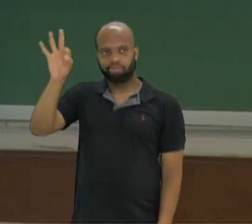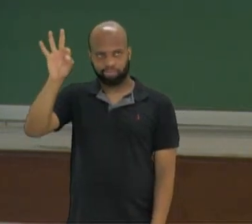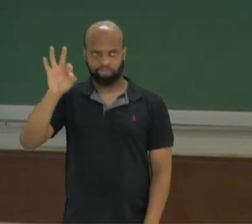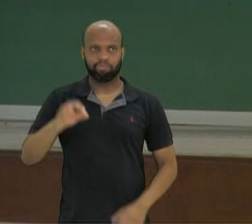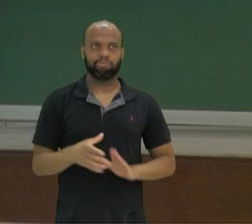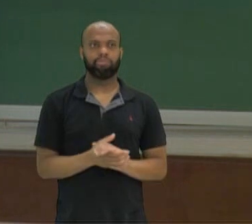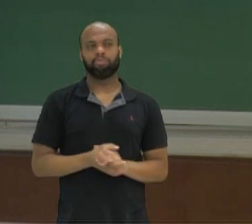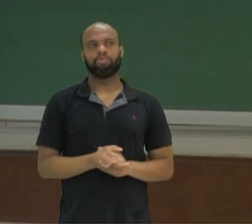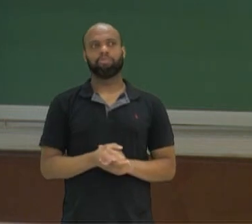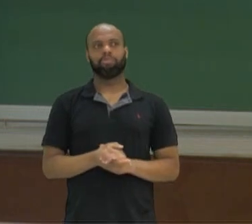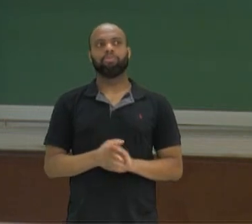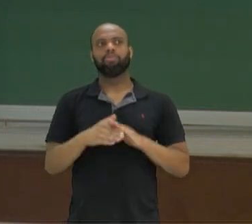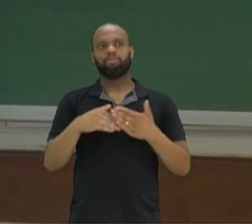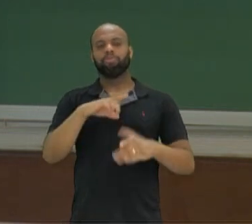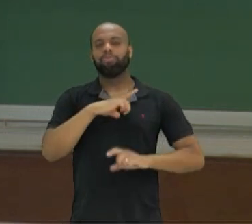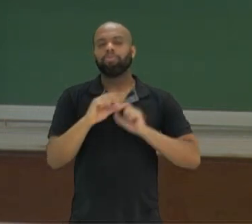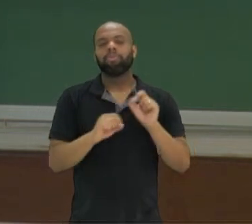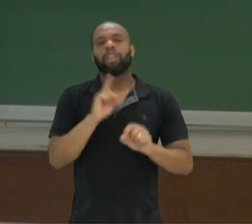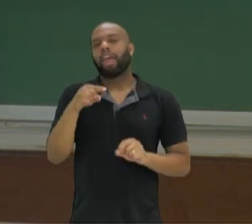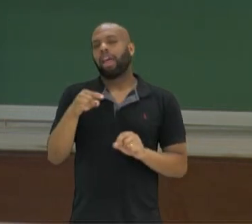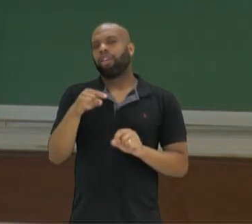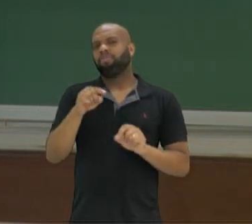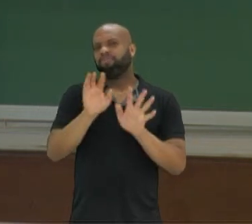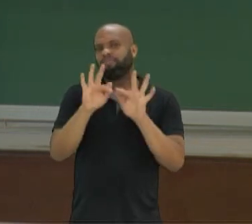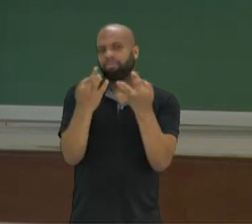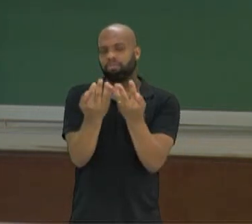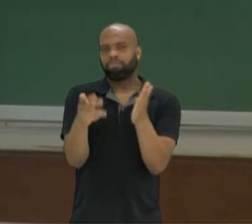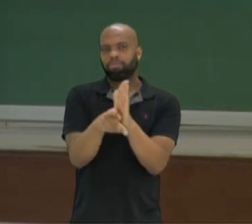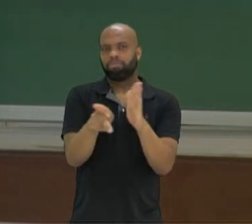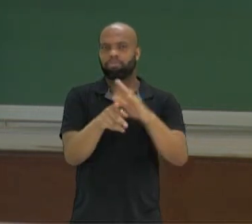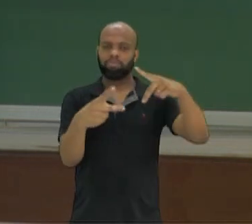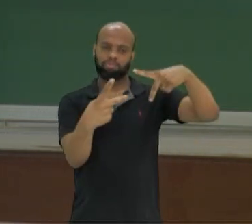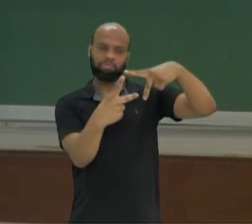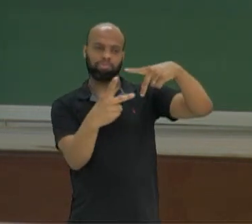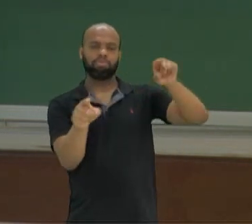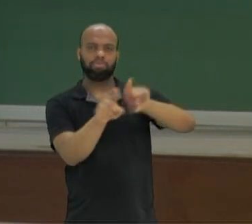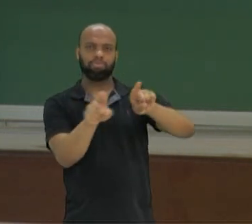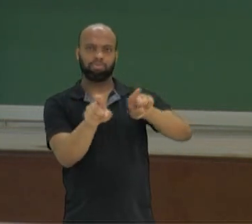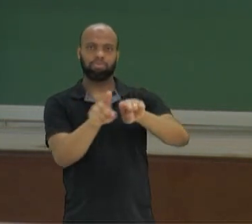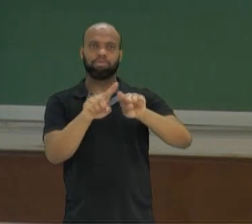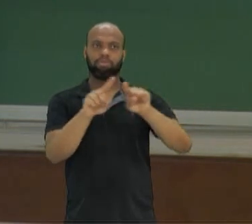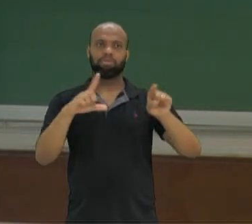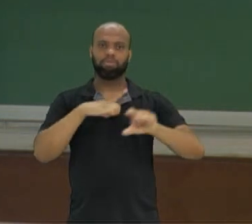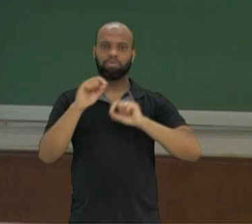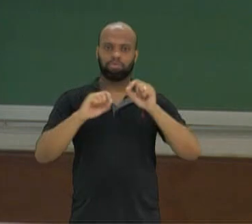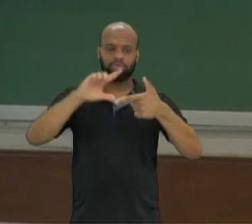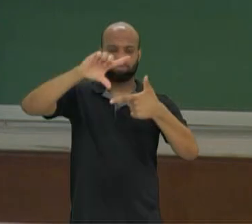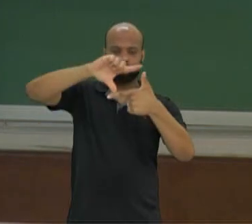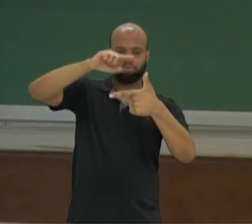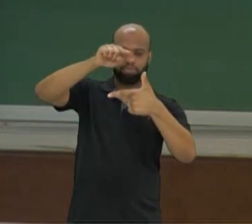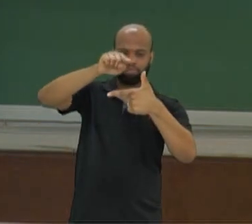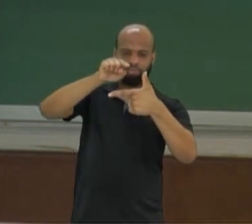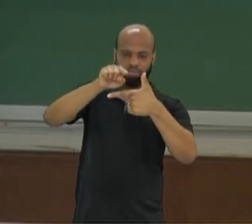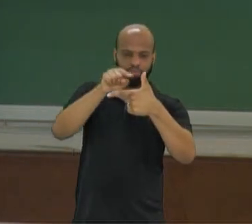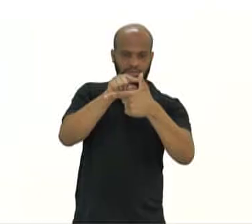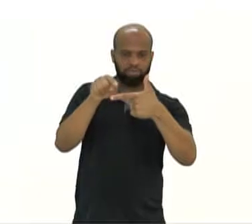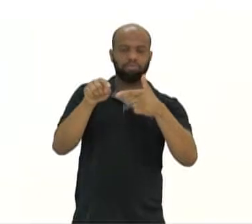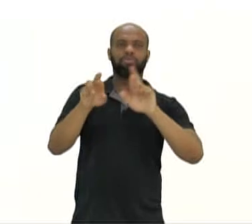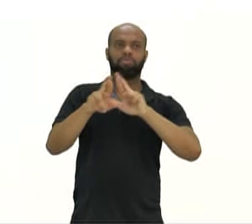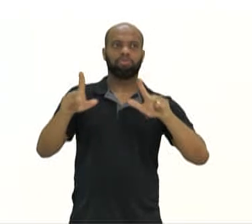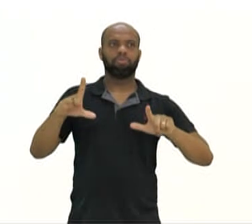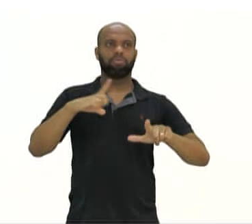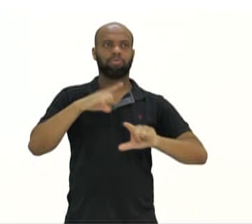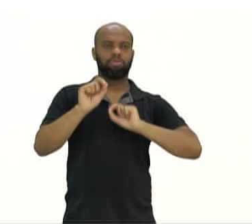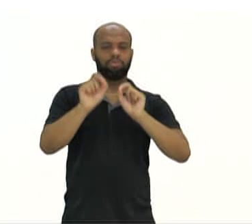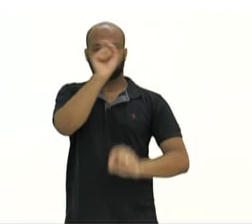onde os pares de ângulos têm, os pares de lados têm tamanhos diferentes. Círculo, figura